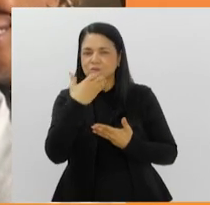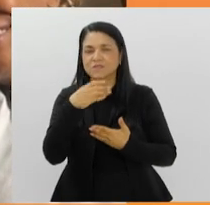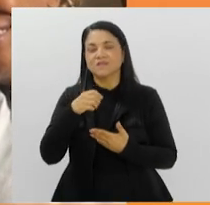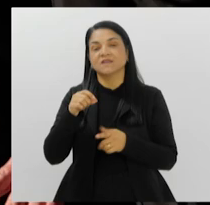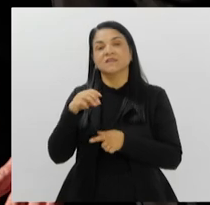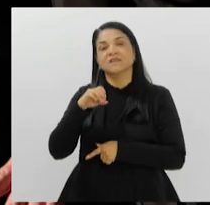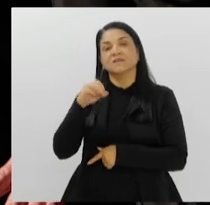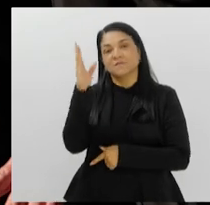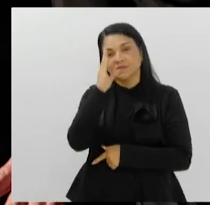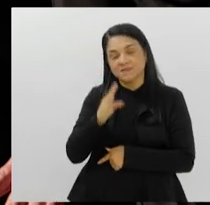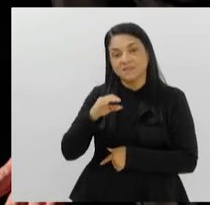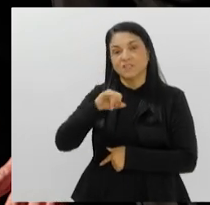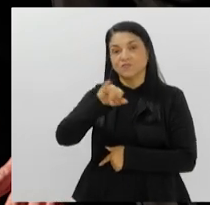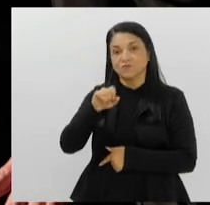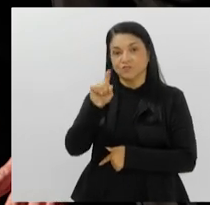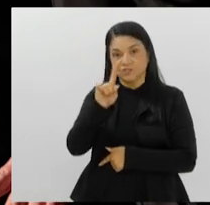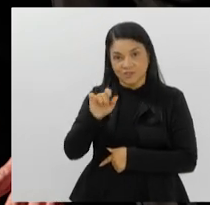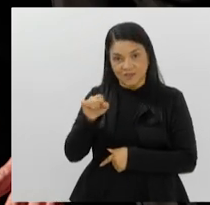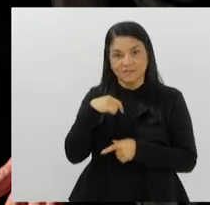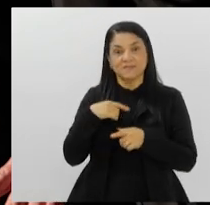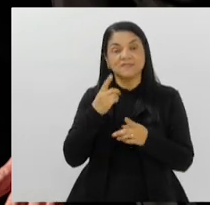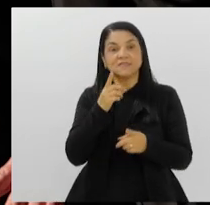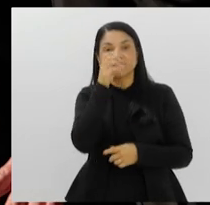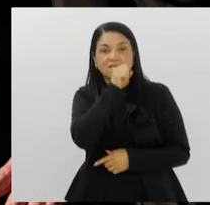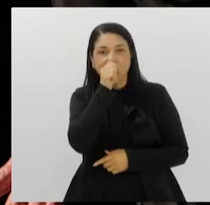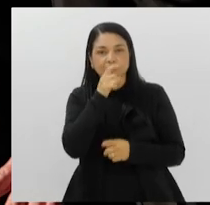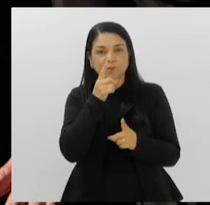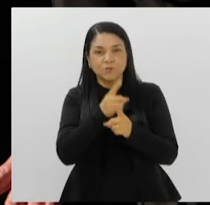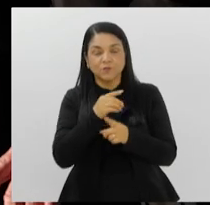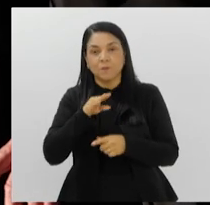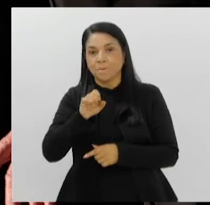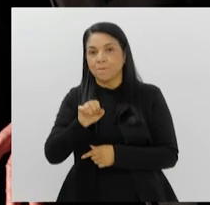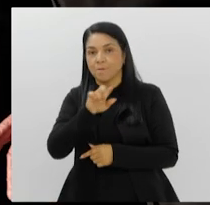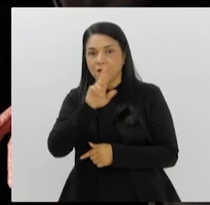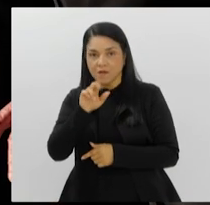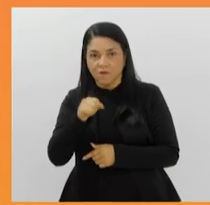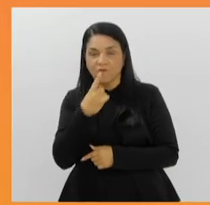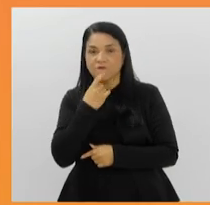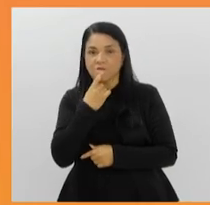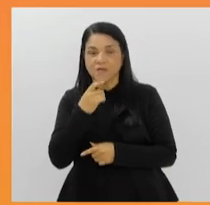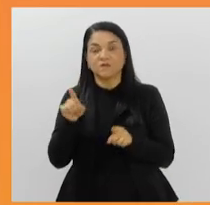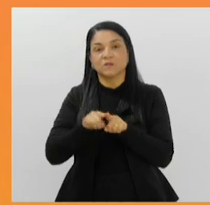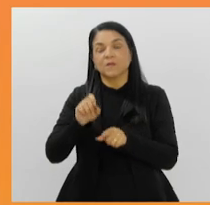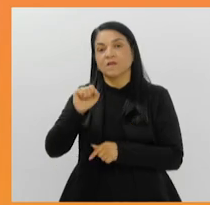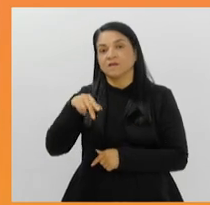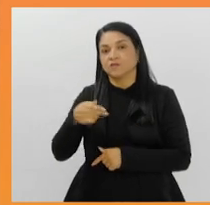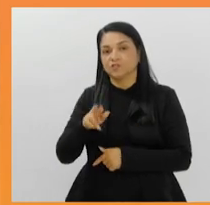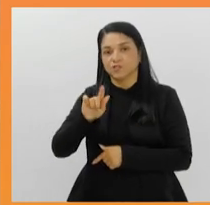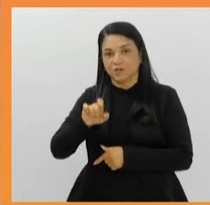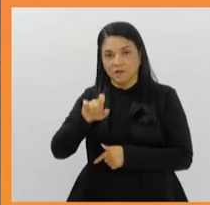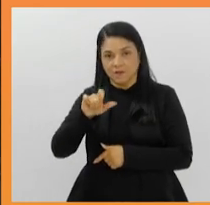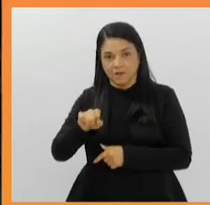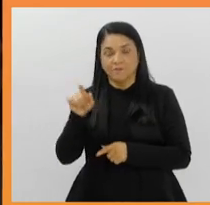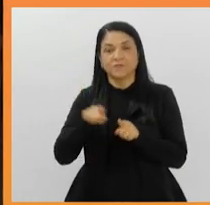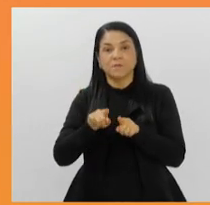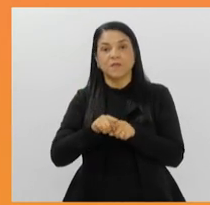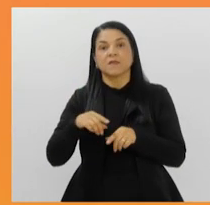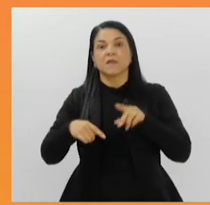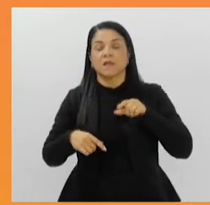jazz. No sábado, teremos os encontros do Barão Vermelho e Ângela Rorô, Lenine e Martin